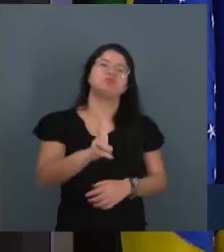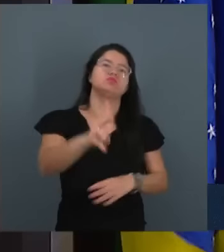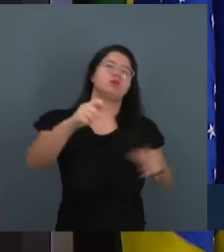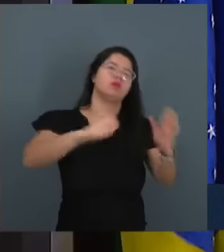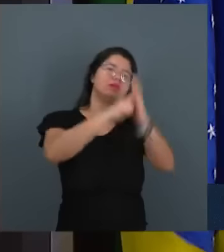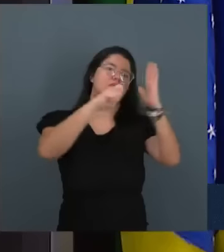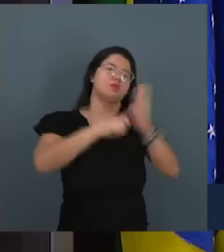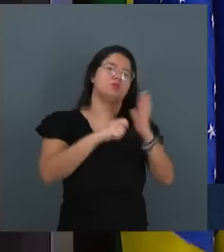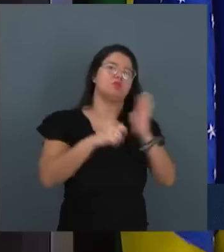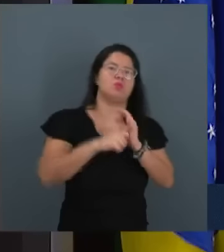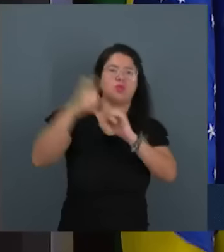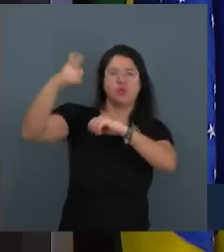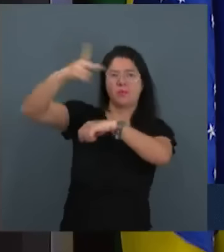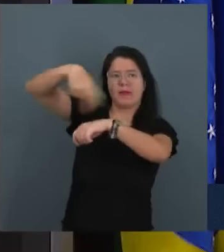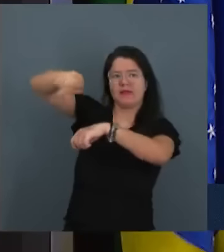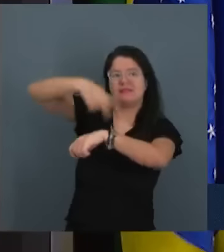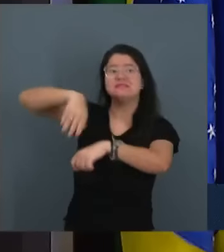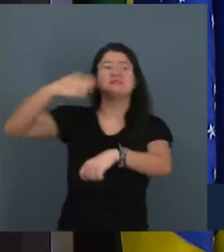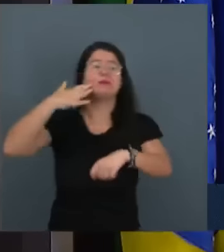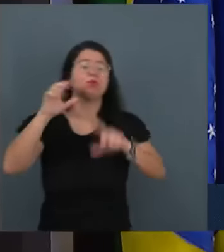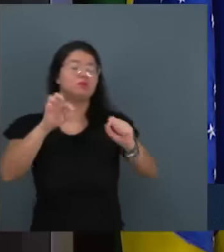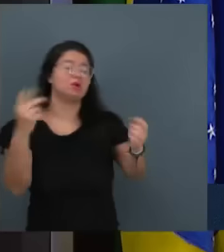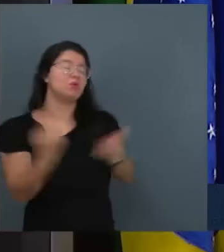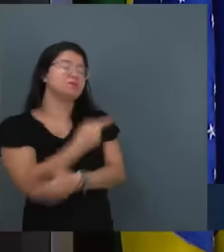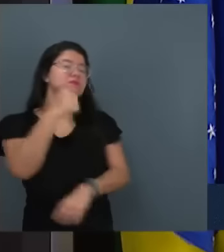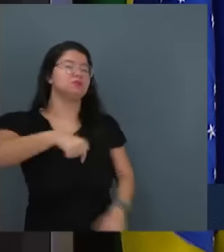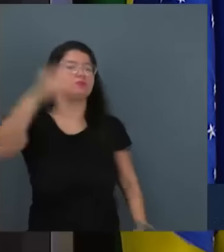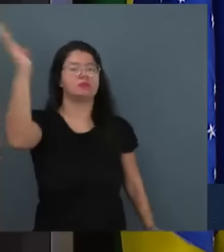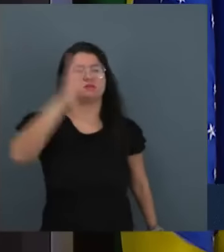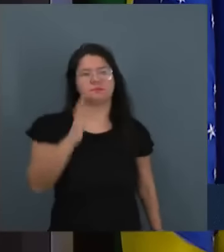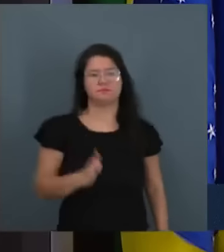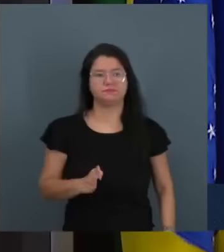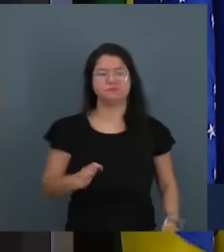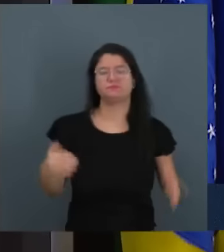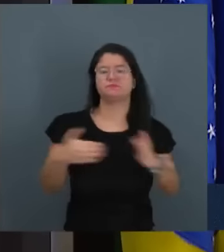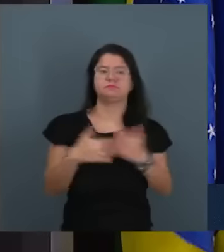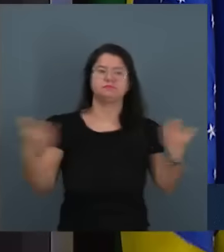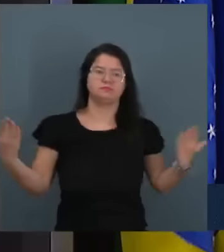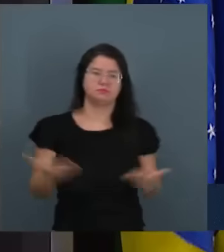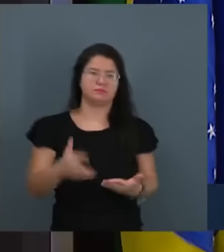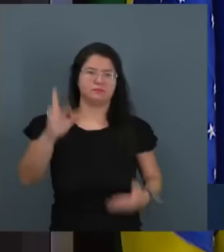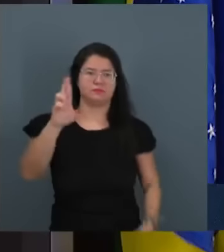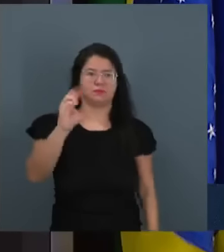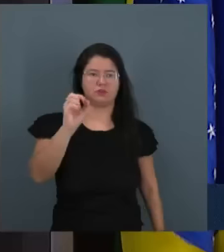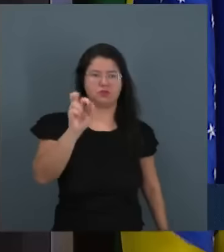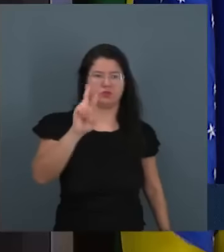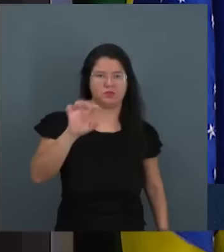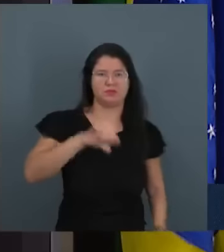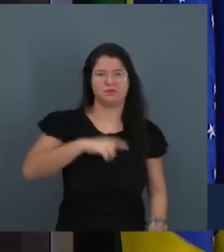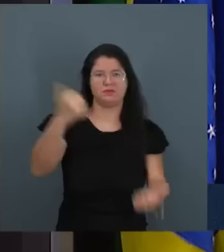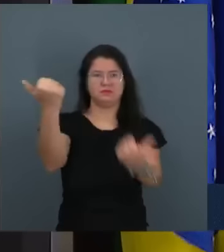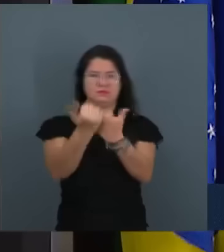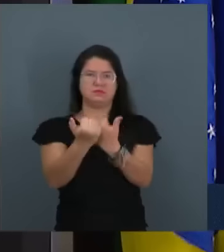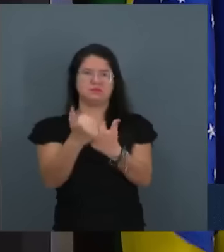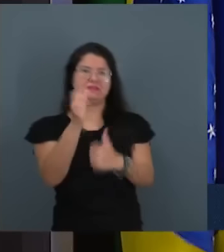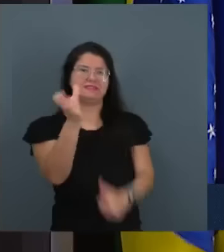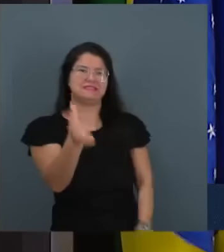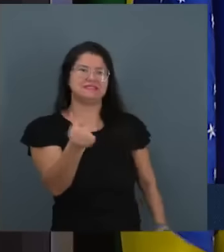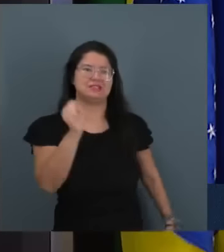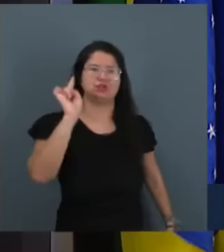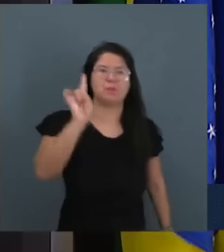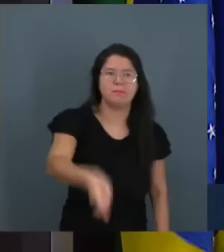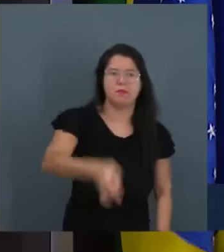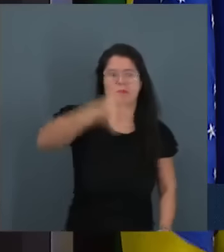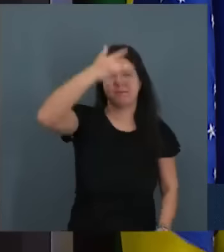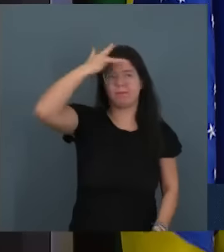outros países do que está acontecendo aqui. Até agora, Rodrigo já conta com apoio de 68 mil